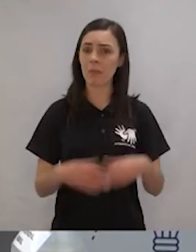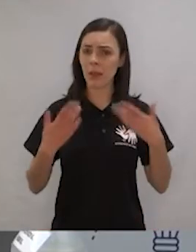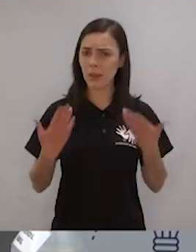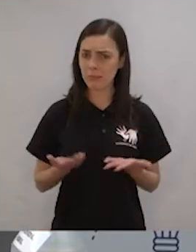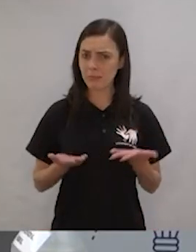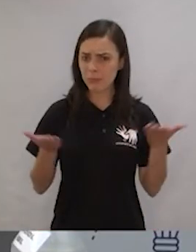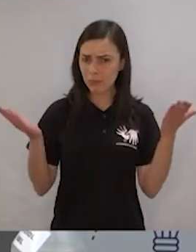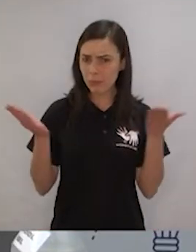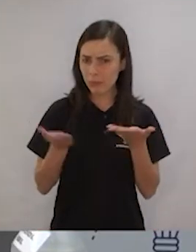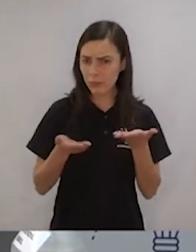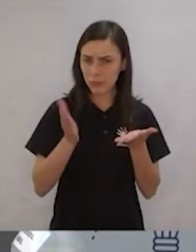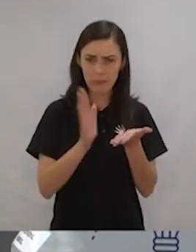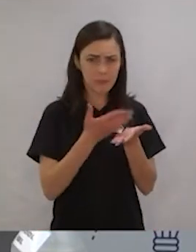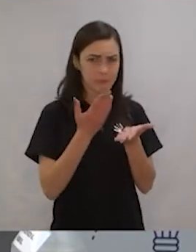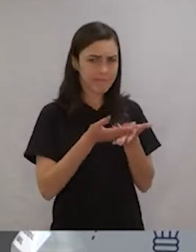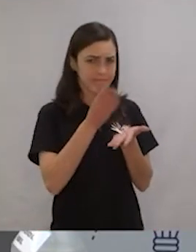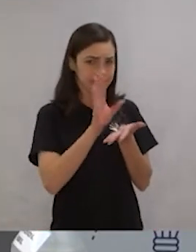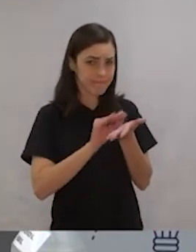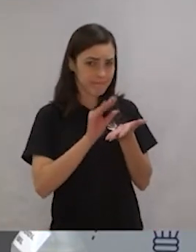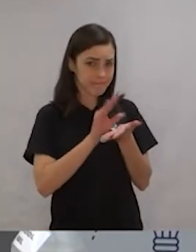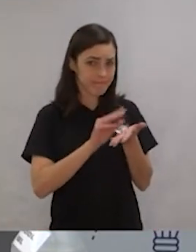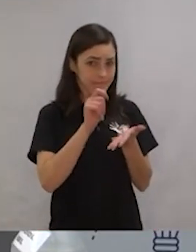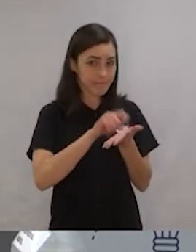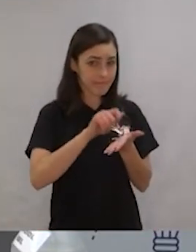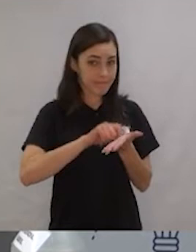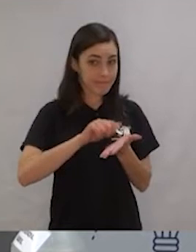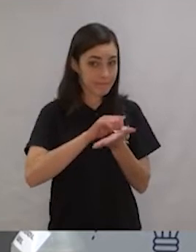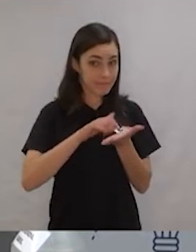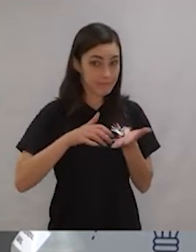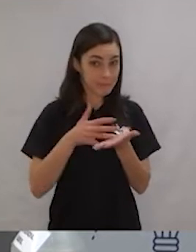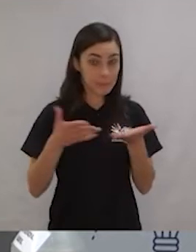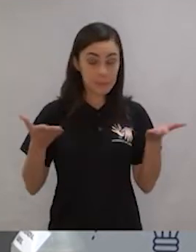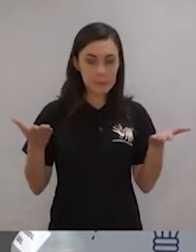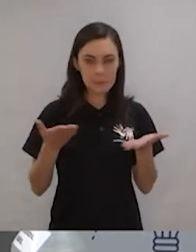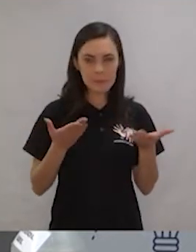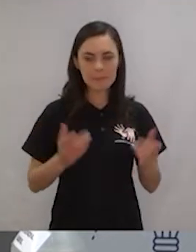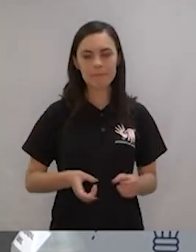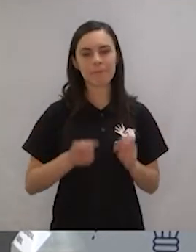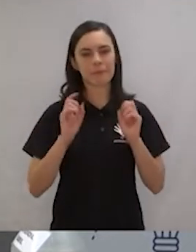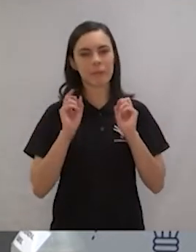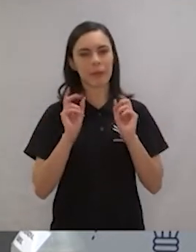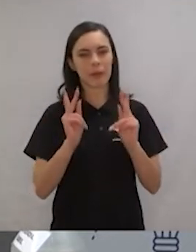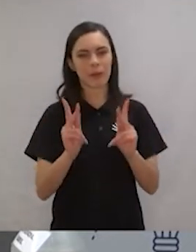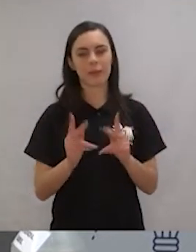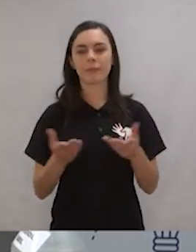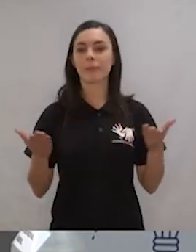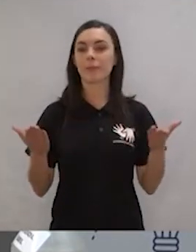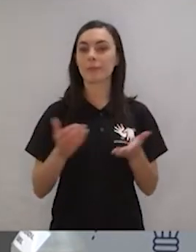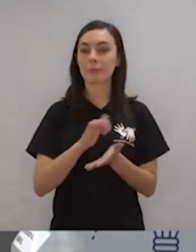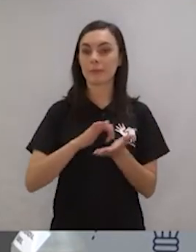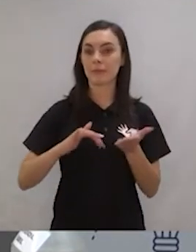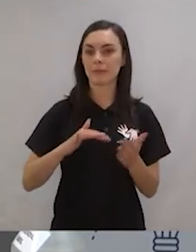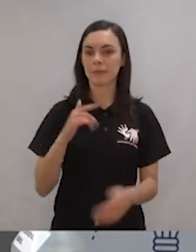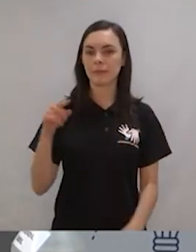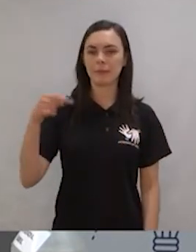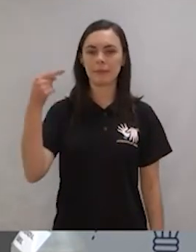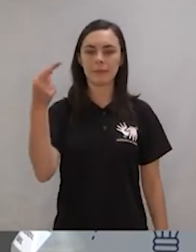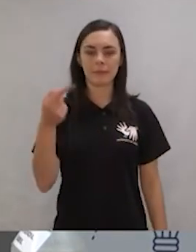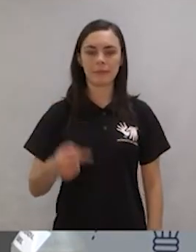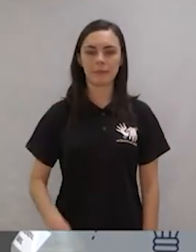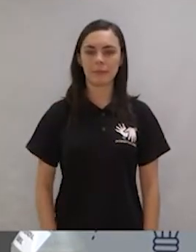E aí, fizeram o registro no caderno de vocês da atividade? Muito bem, vamos para a nossa próxima